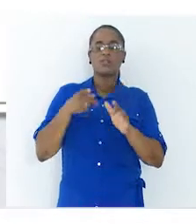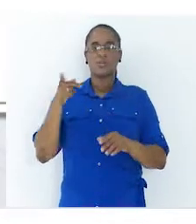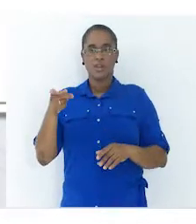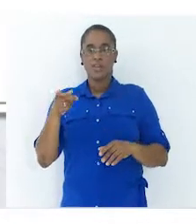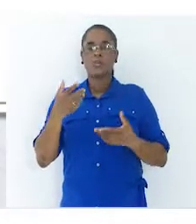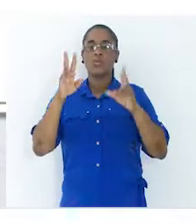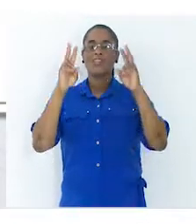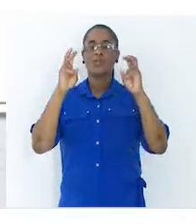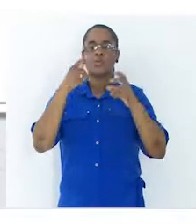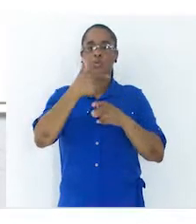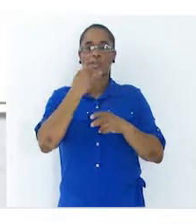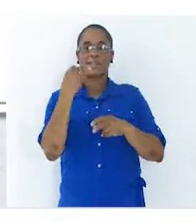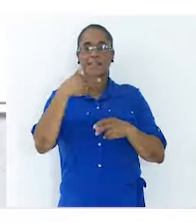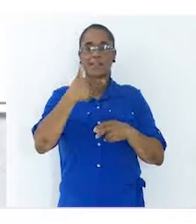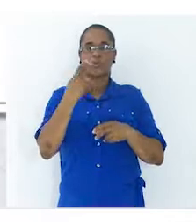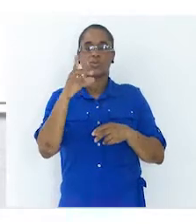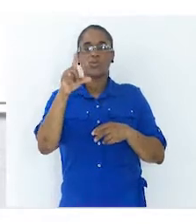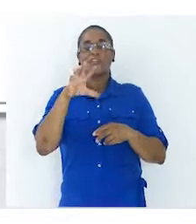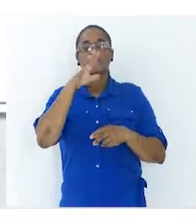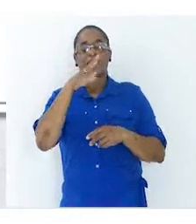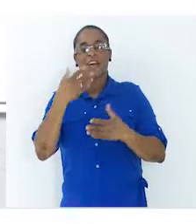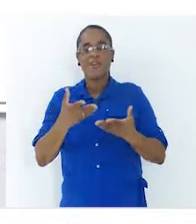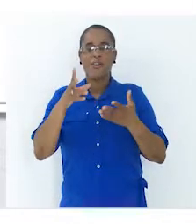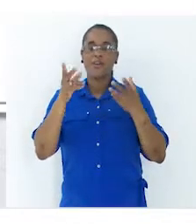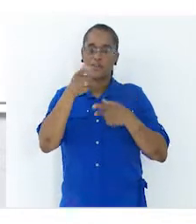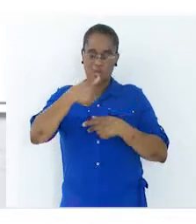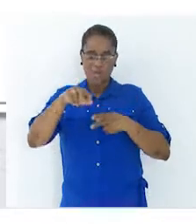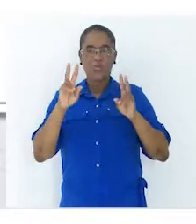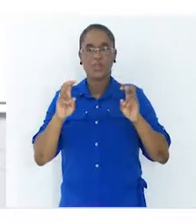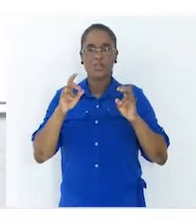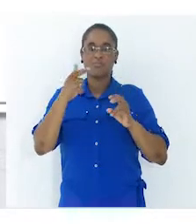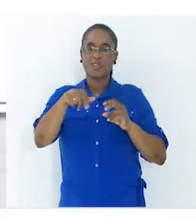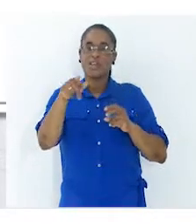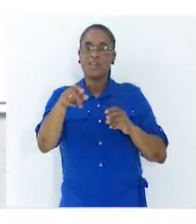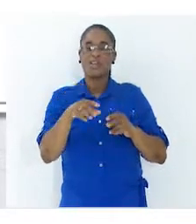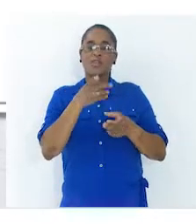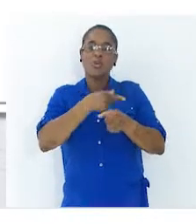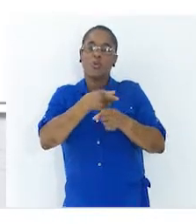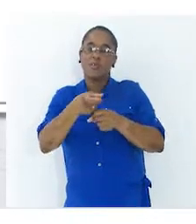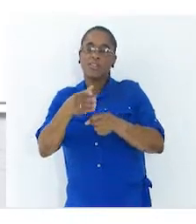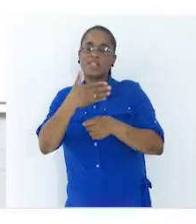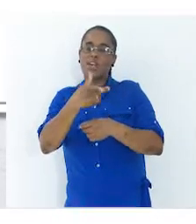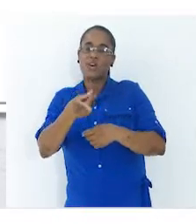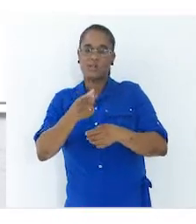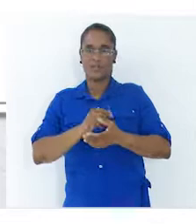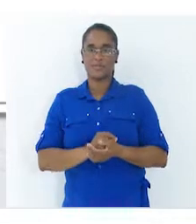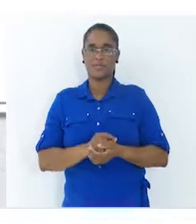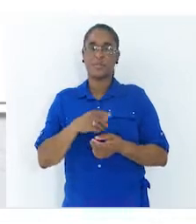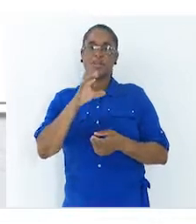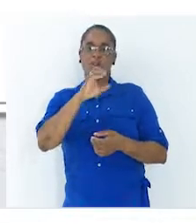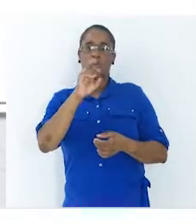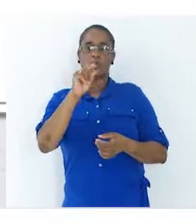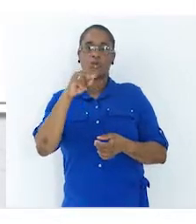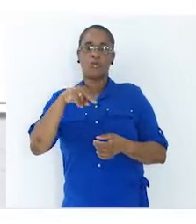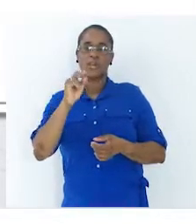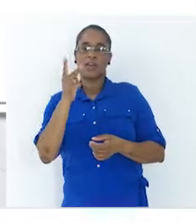o título. Estamos a falar agora do nosso contexto. No título temos COVID-19, coronavírus